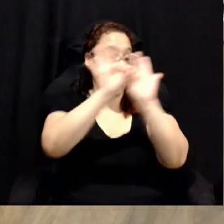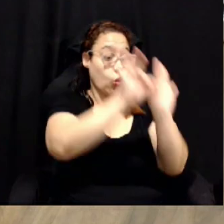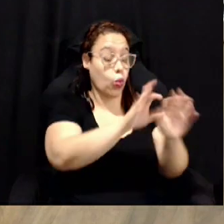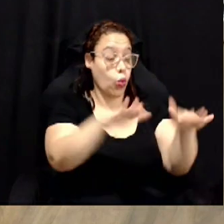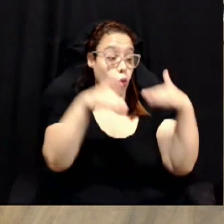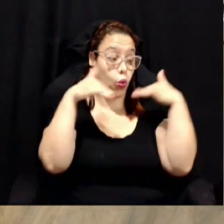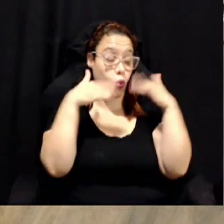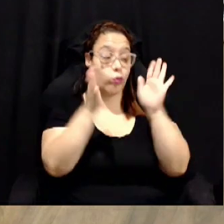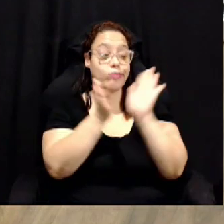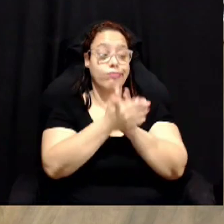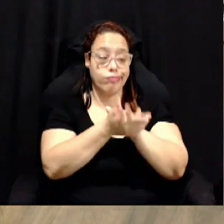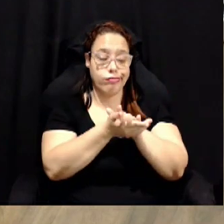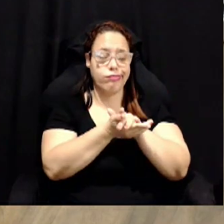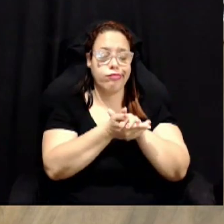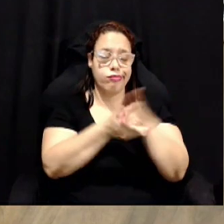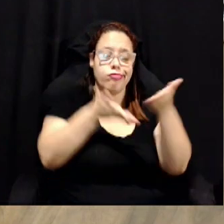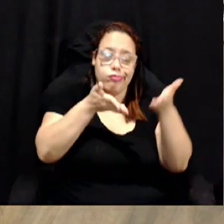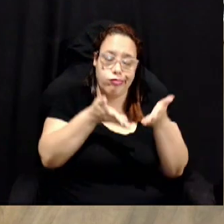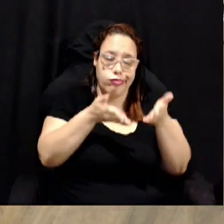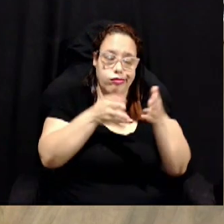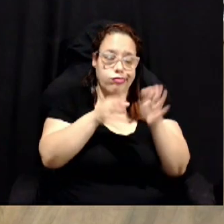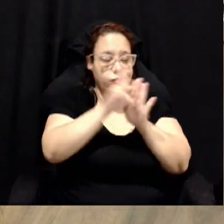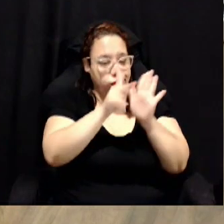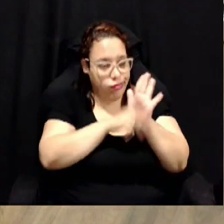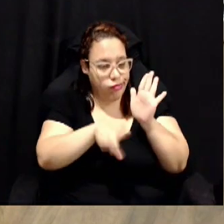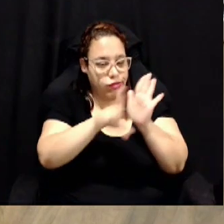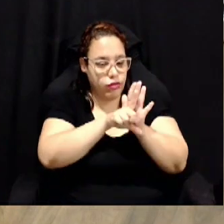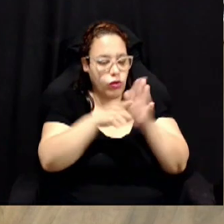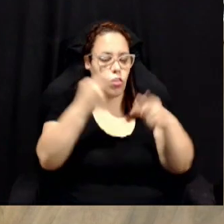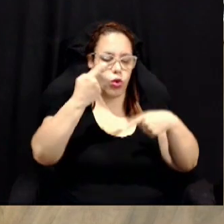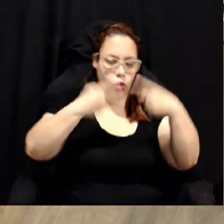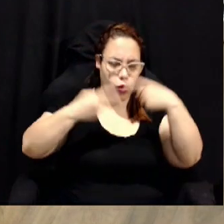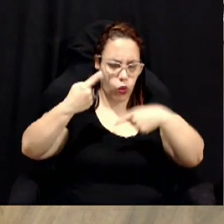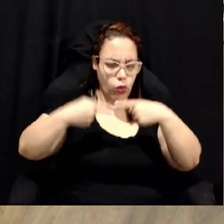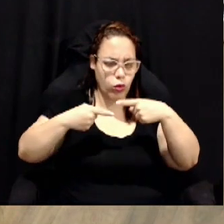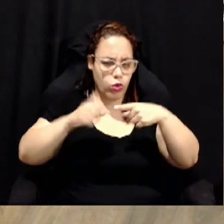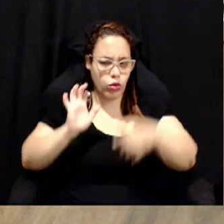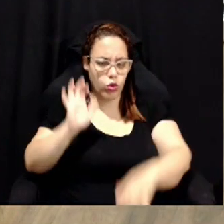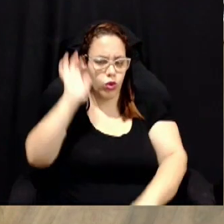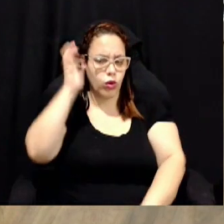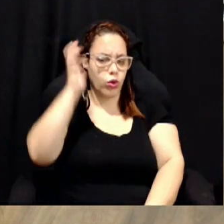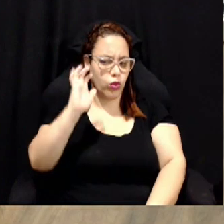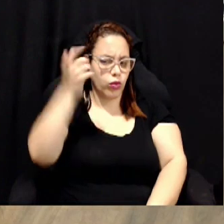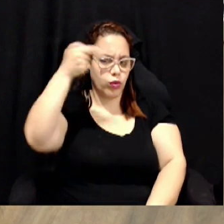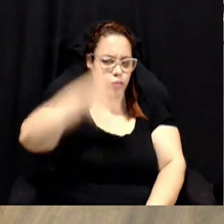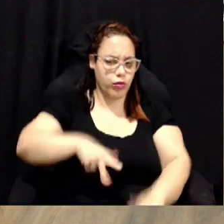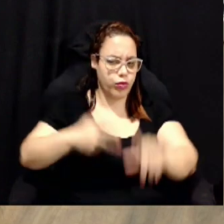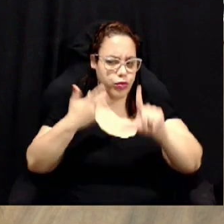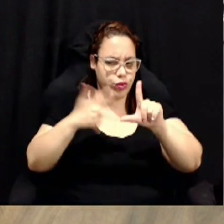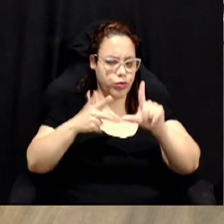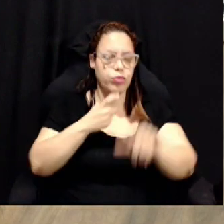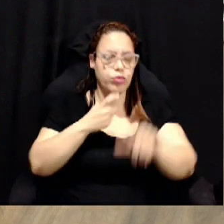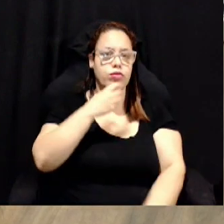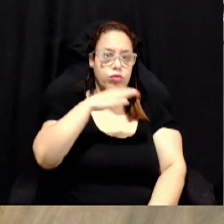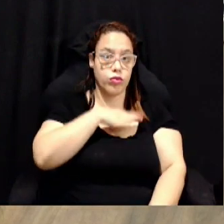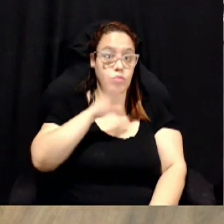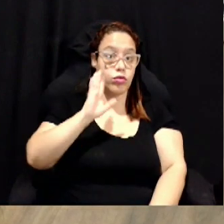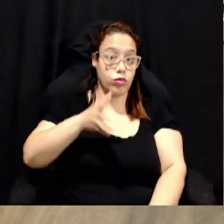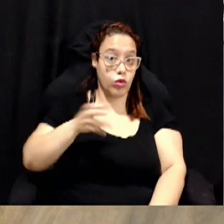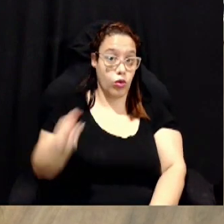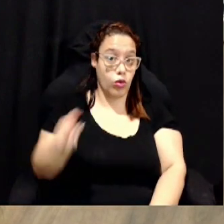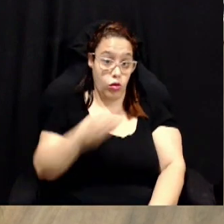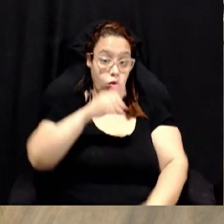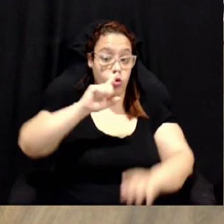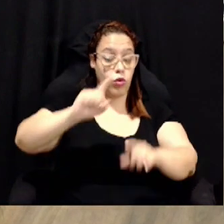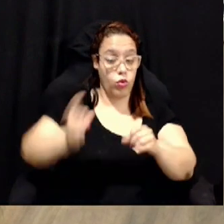foi passado aqui sobre o projeto de lei, as discussões que estão acontecendo aqui no Legislativo Campineiro. Já faço um novo convite para